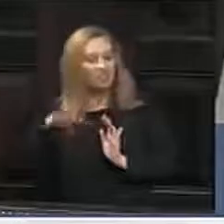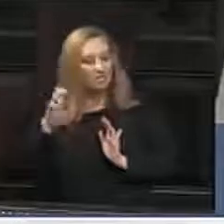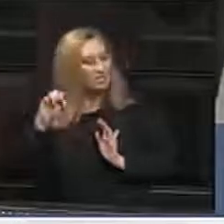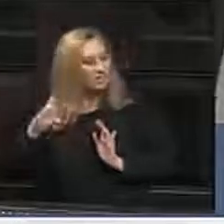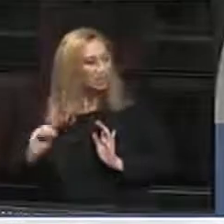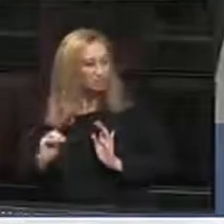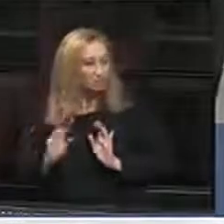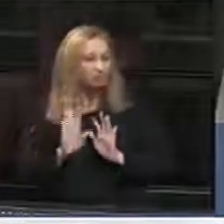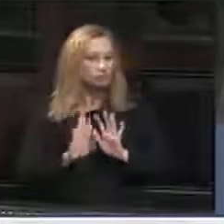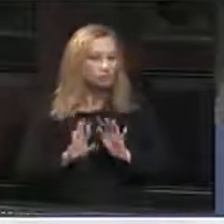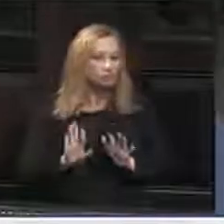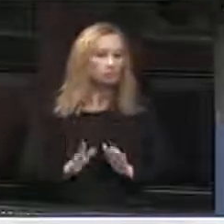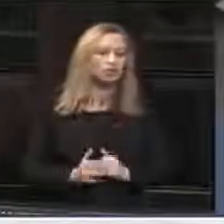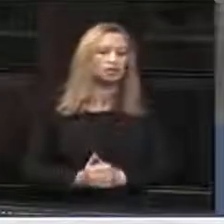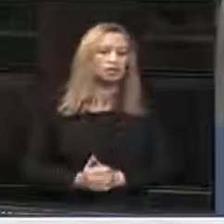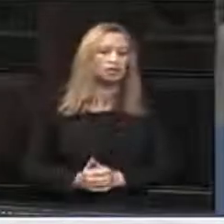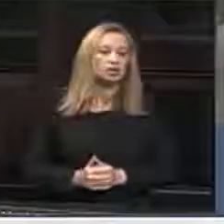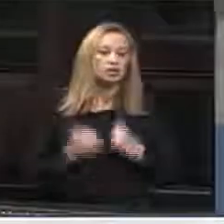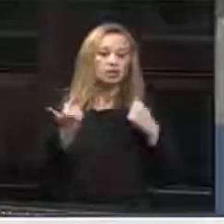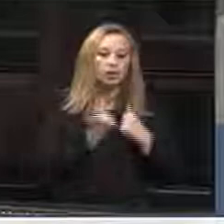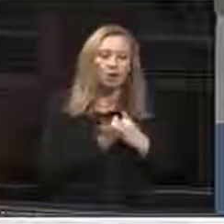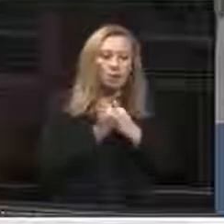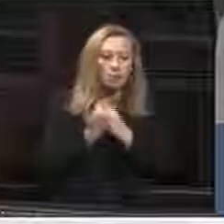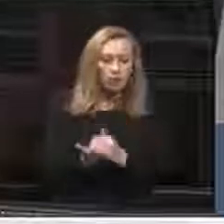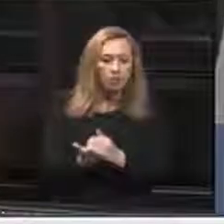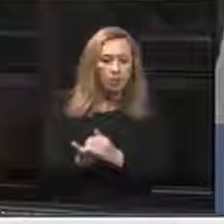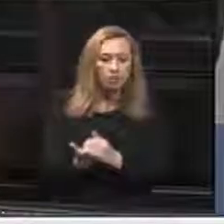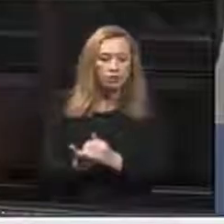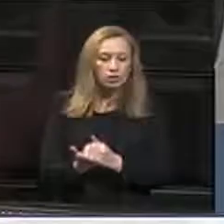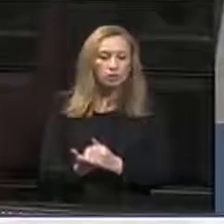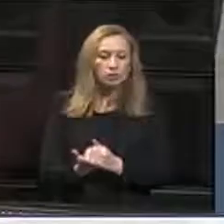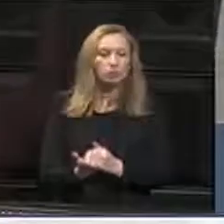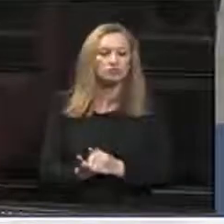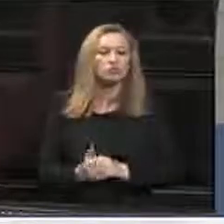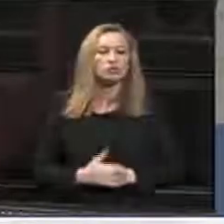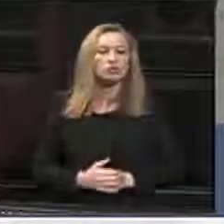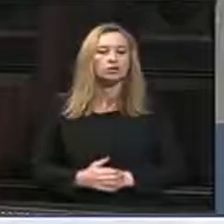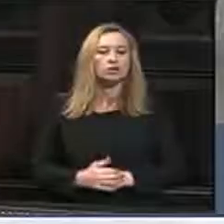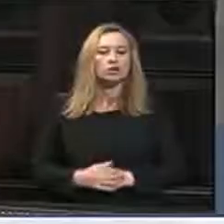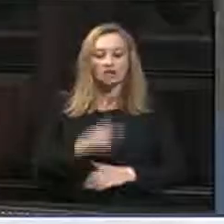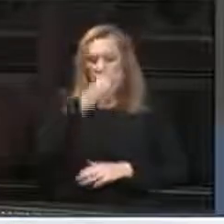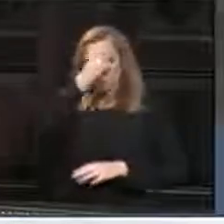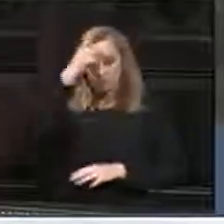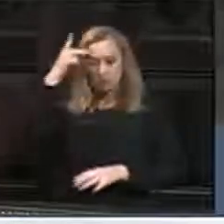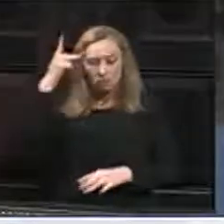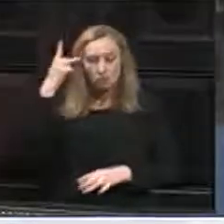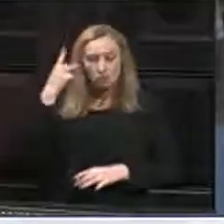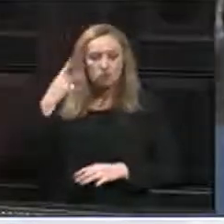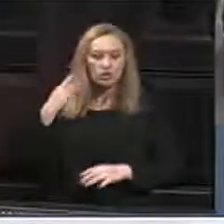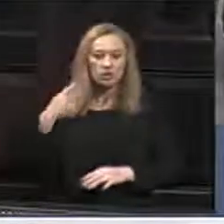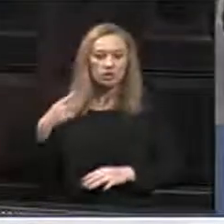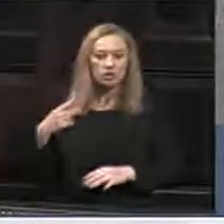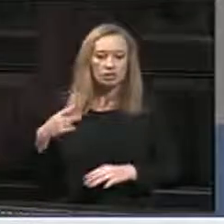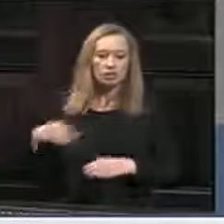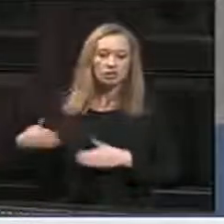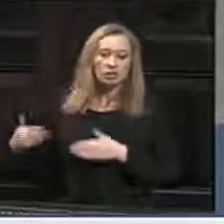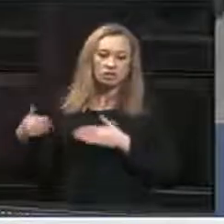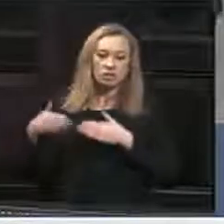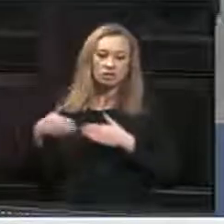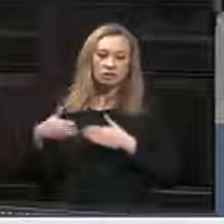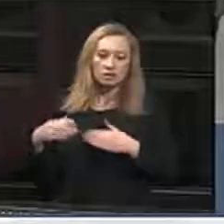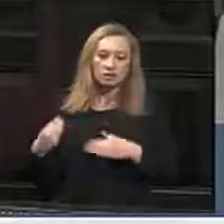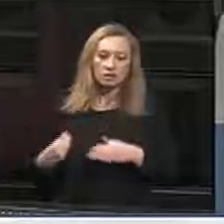com apoio da defensoria, dos próprios passageiros, e as barcas reconheceram